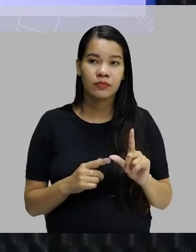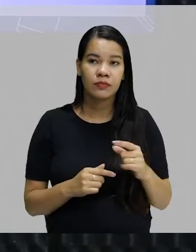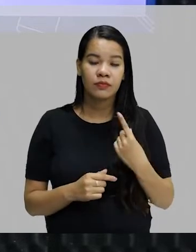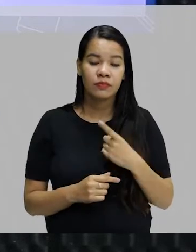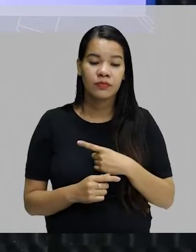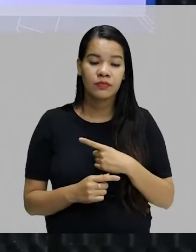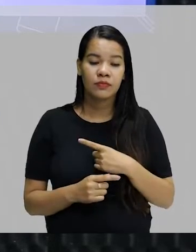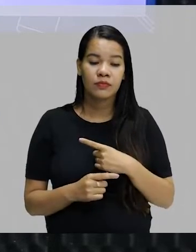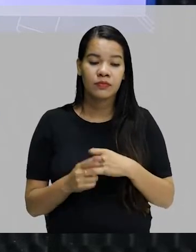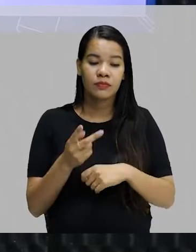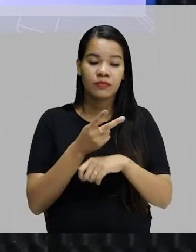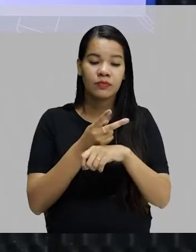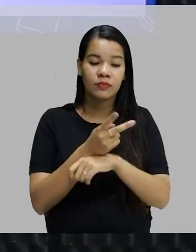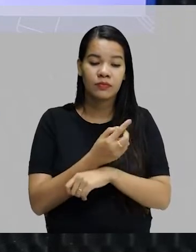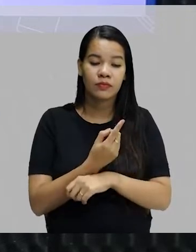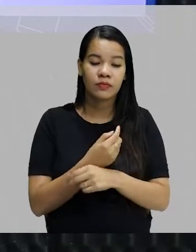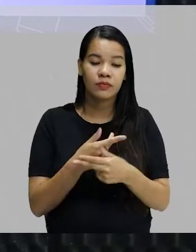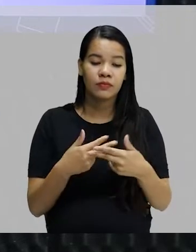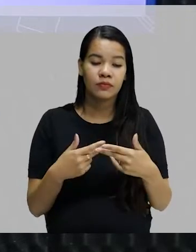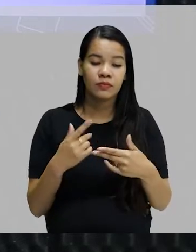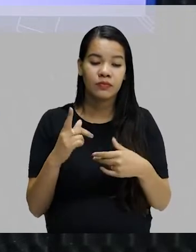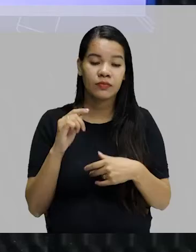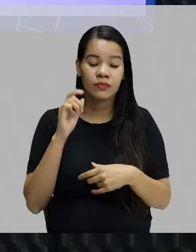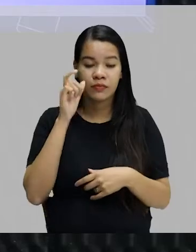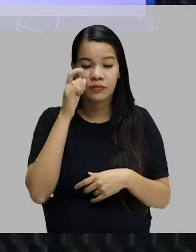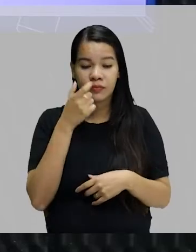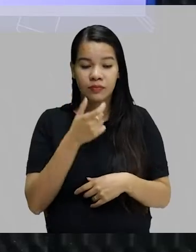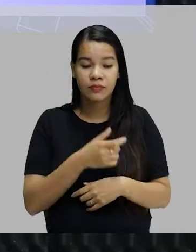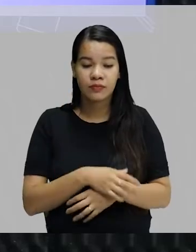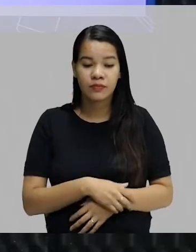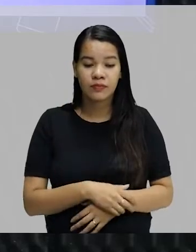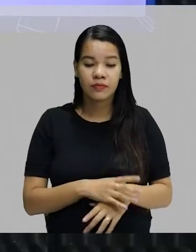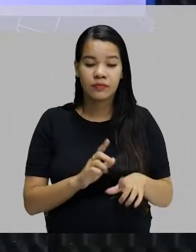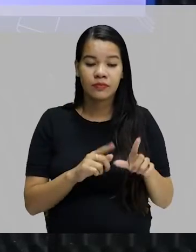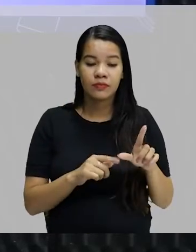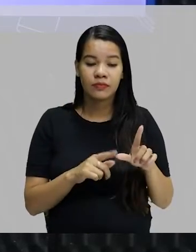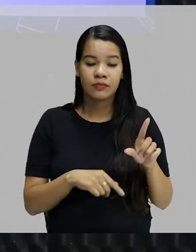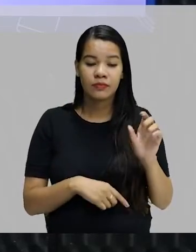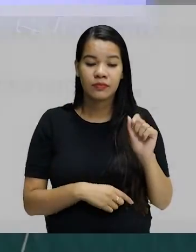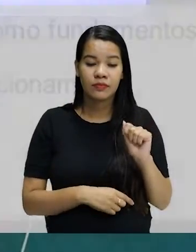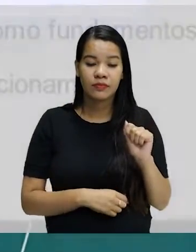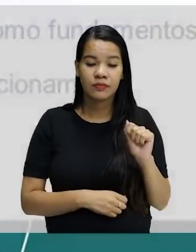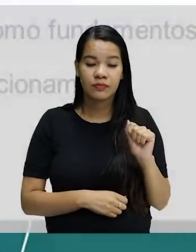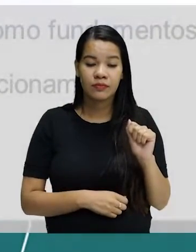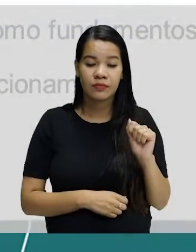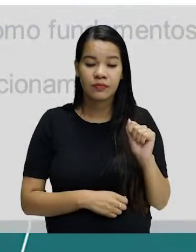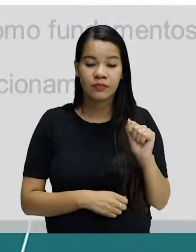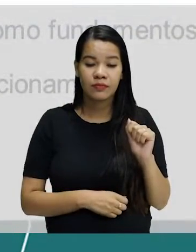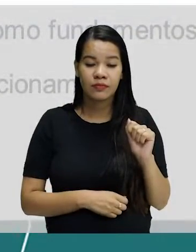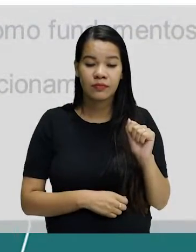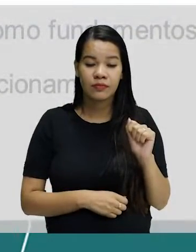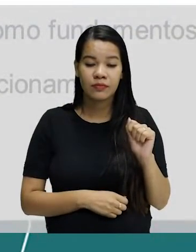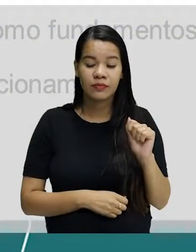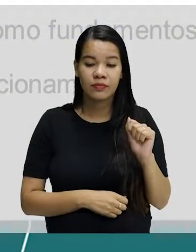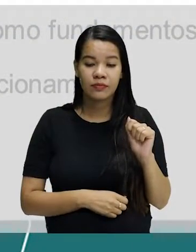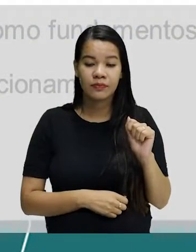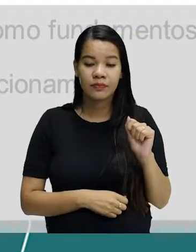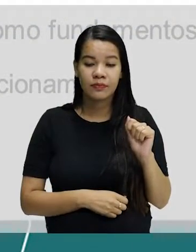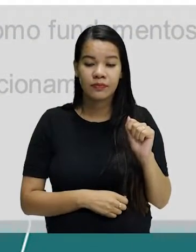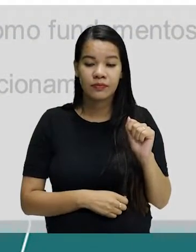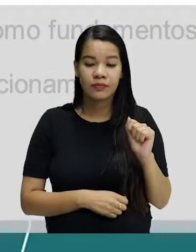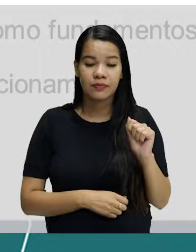nós vamos procurar uma coisa bem interessante, tá? Letra A. Os jogos de linguagem são forma de lidar com as